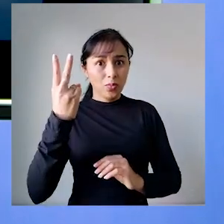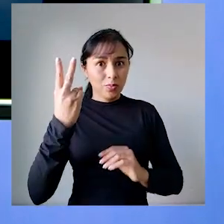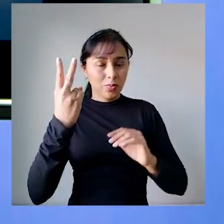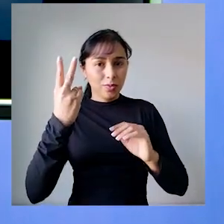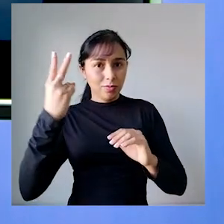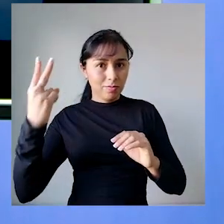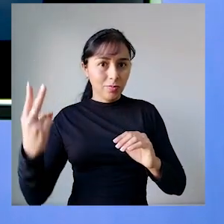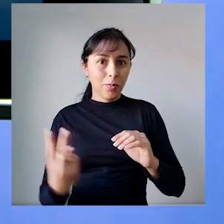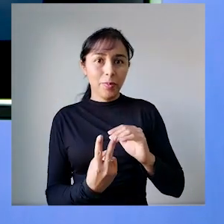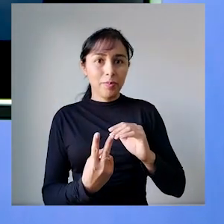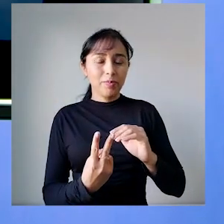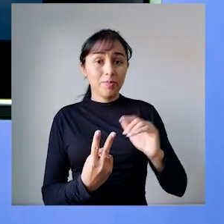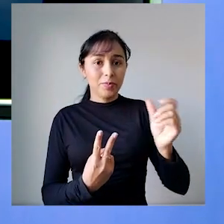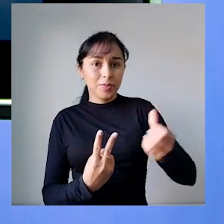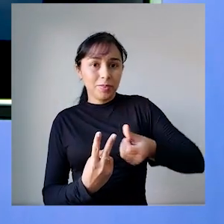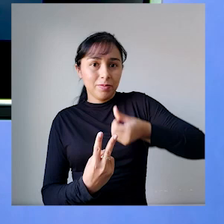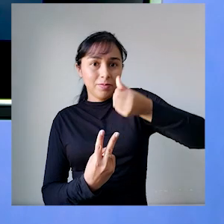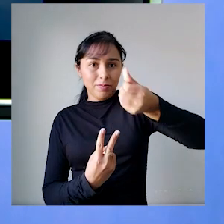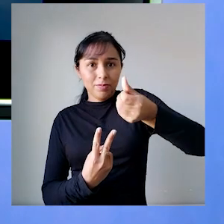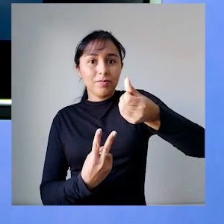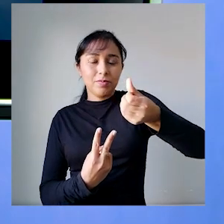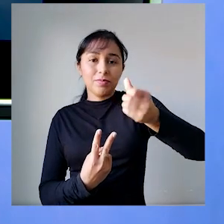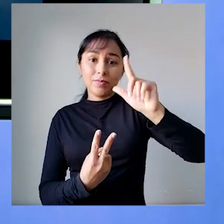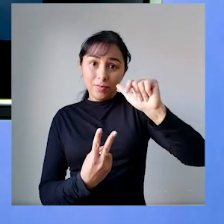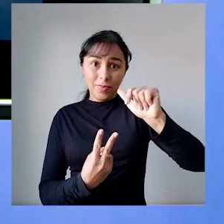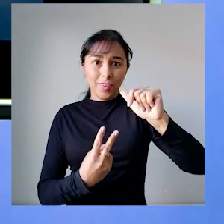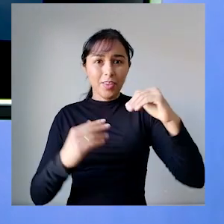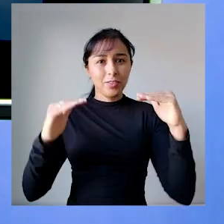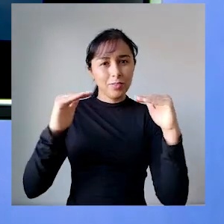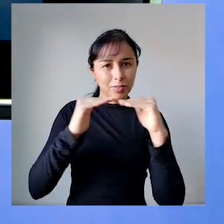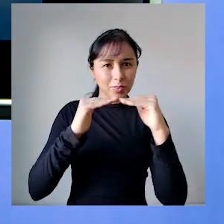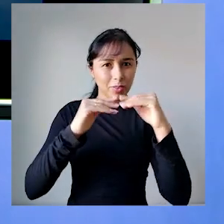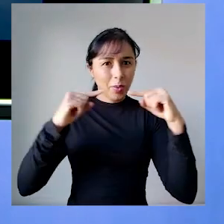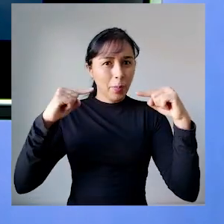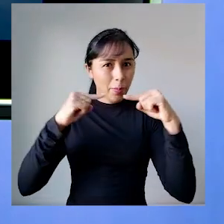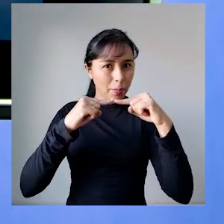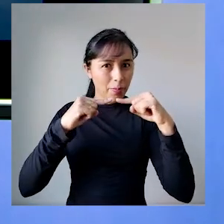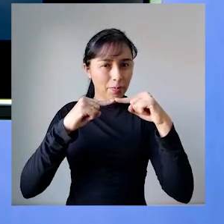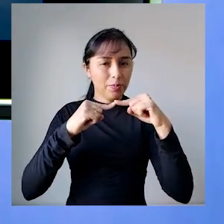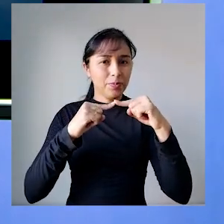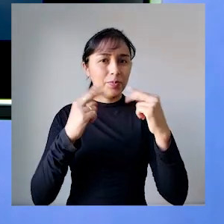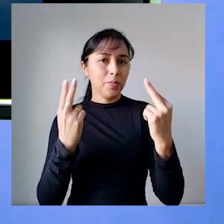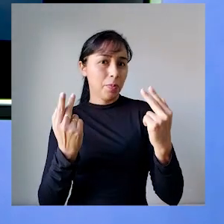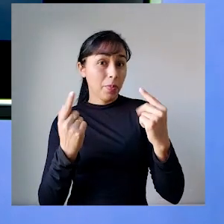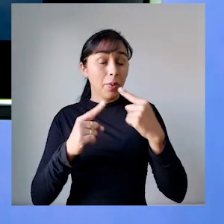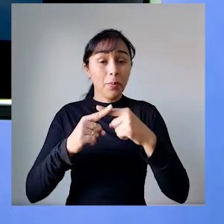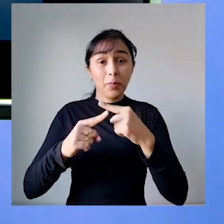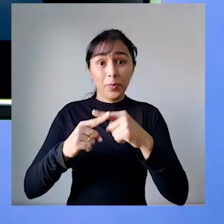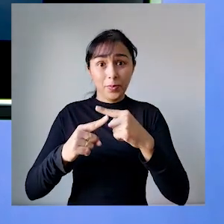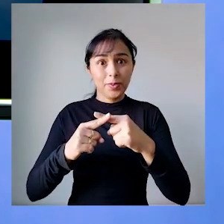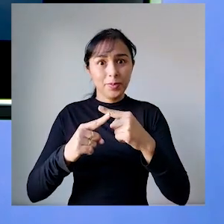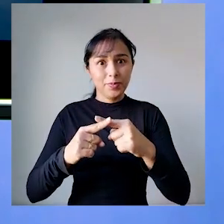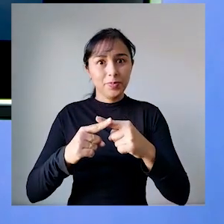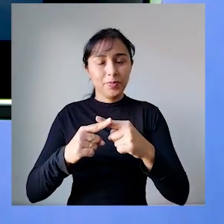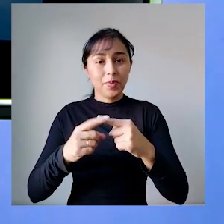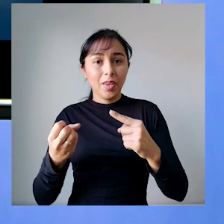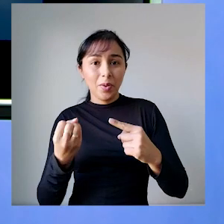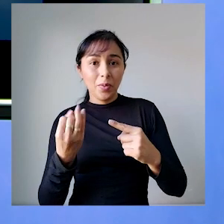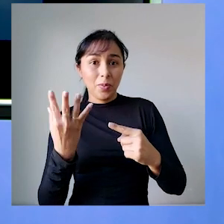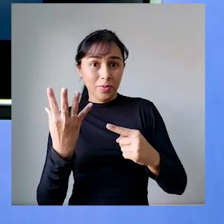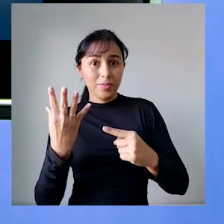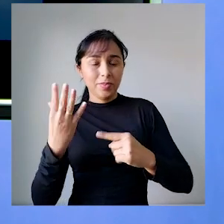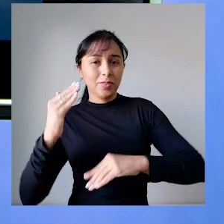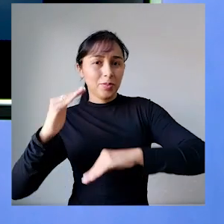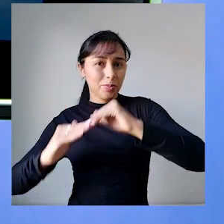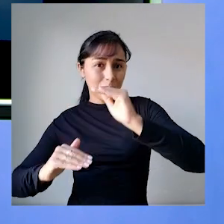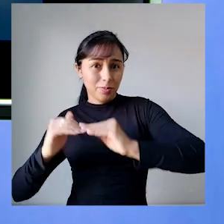baixo. Então, esse é um exemplo de grandeza diretamente proporcional, porque aumentou o número de pedreiros, vai aumentar também o